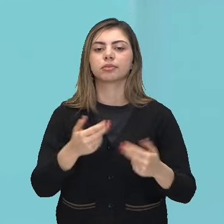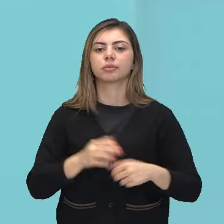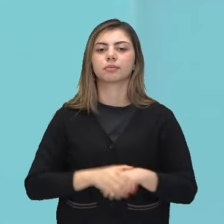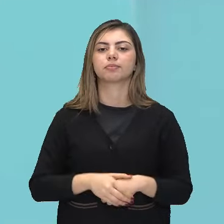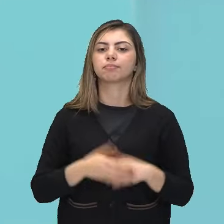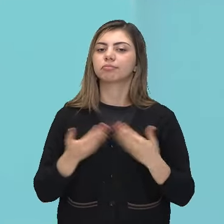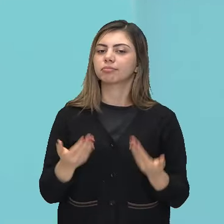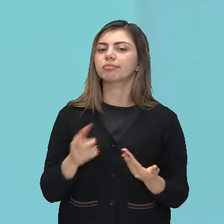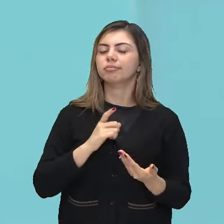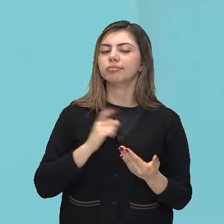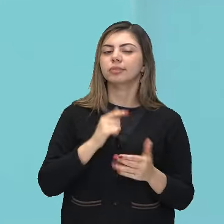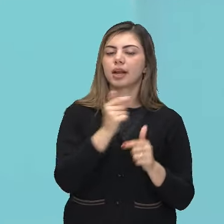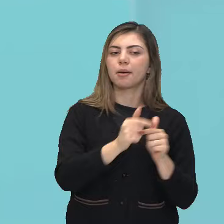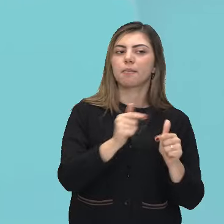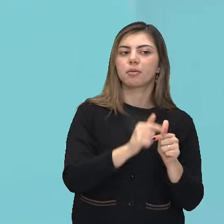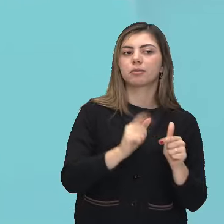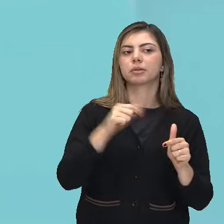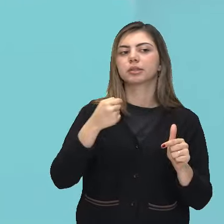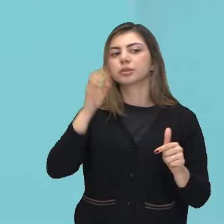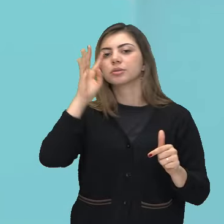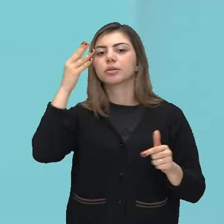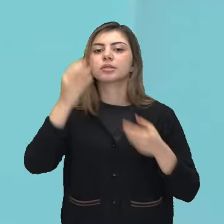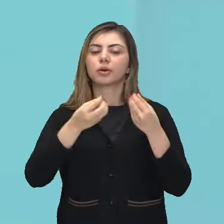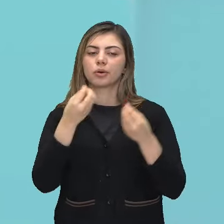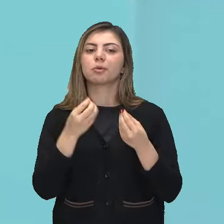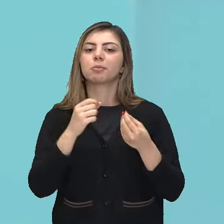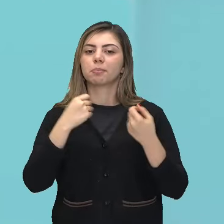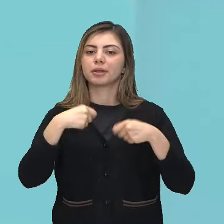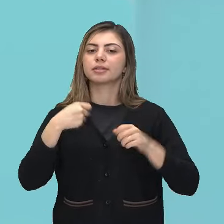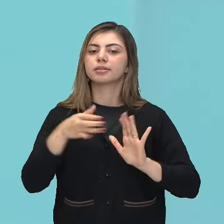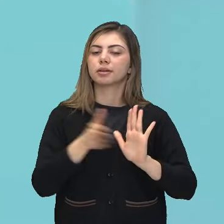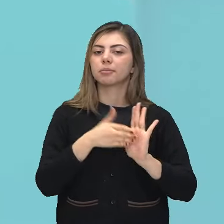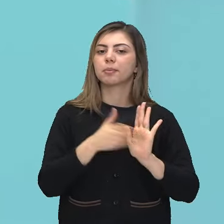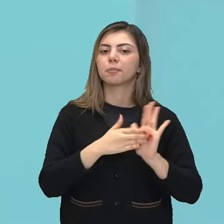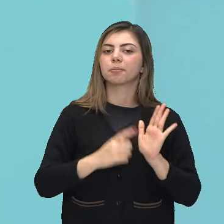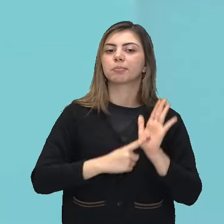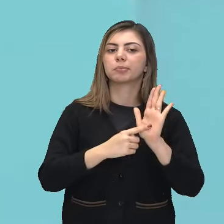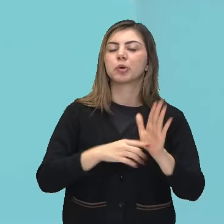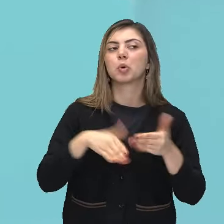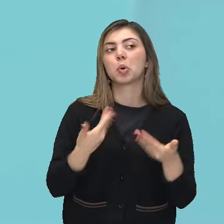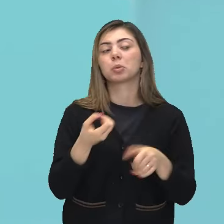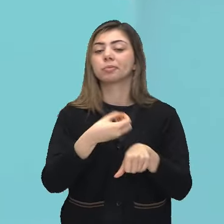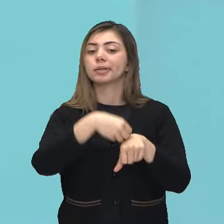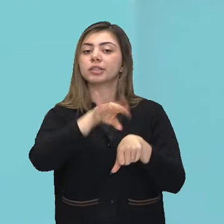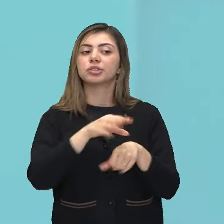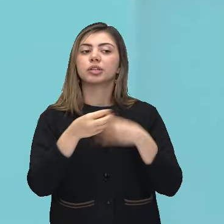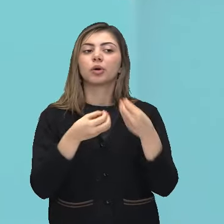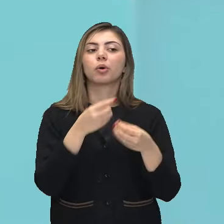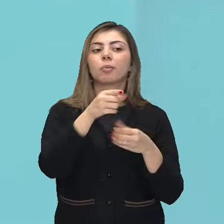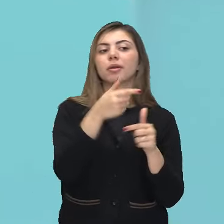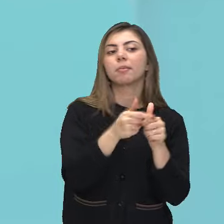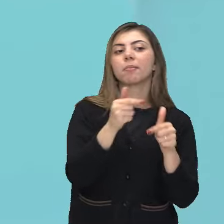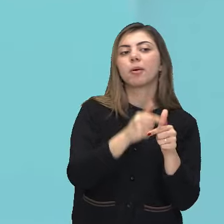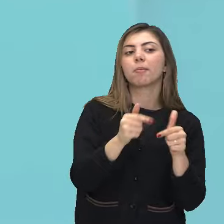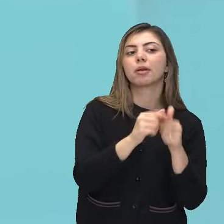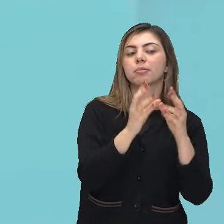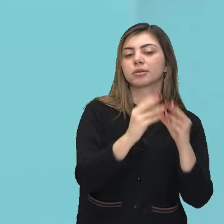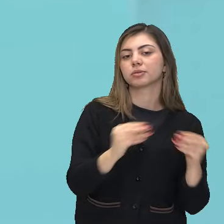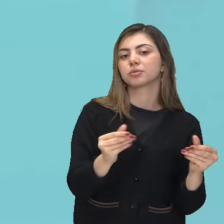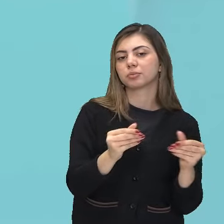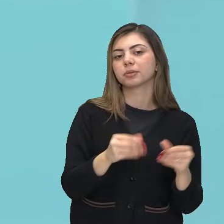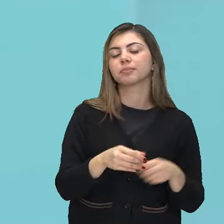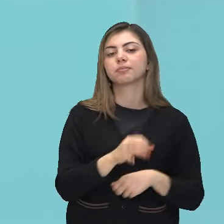sempre traz esses problemas e a gente tenta solucioná-los de alguma forma ou eh sugerir uma solução quando se trata de ter textos